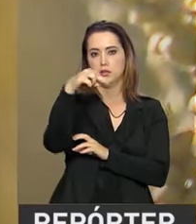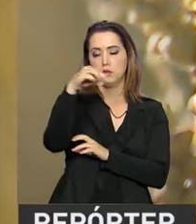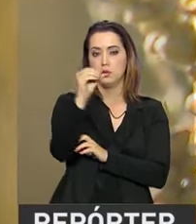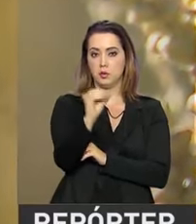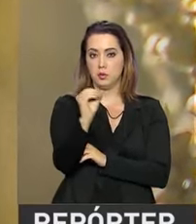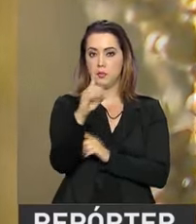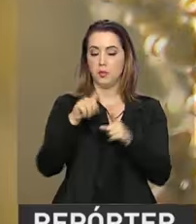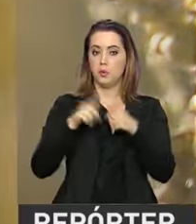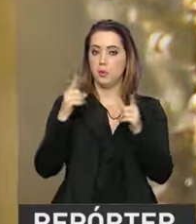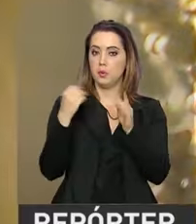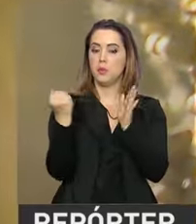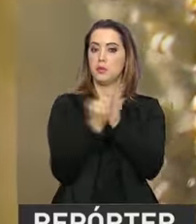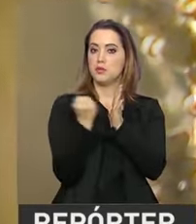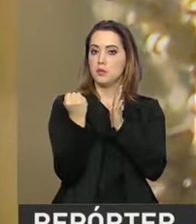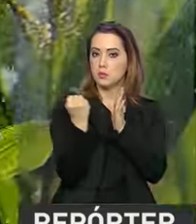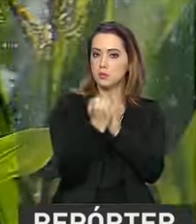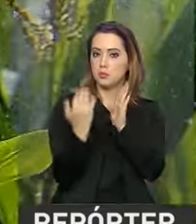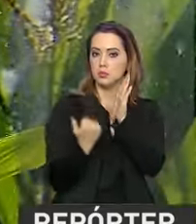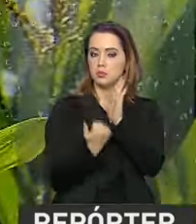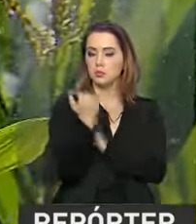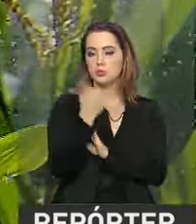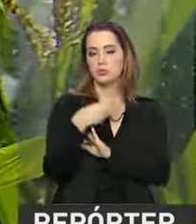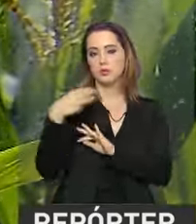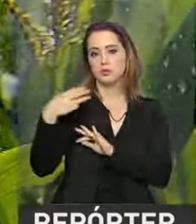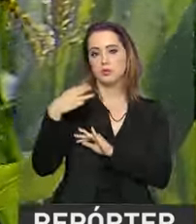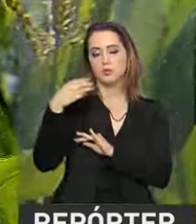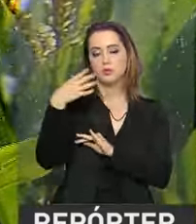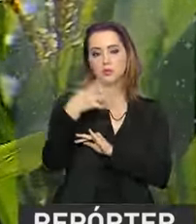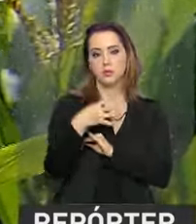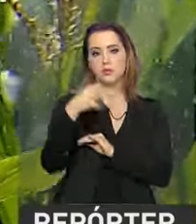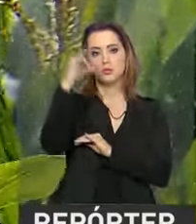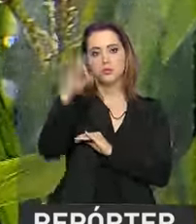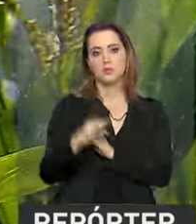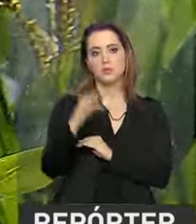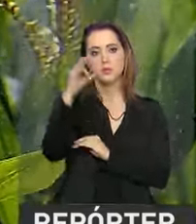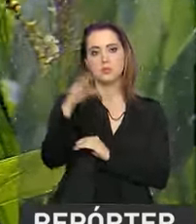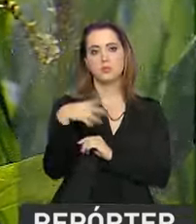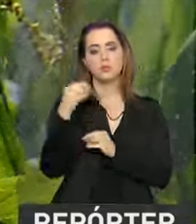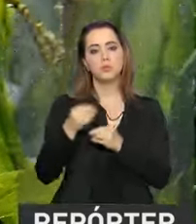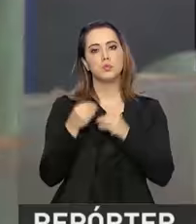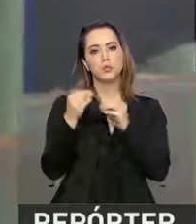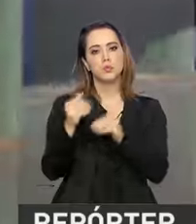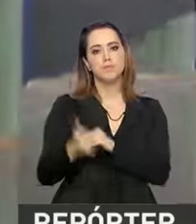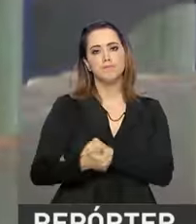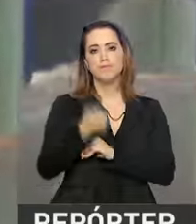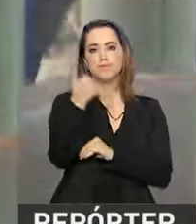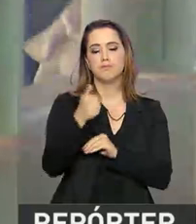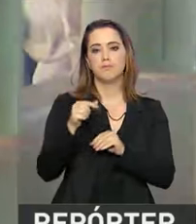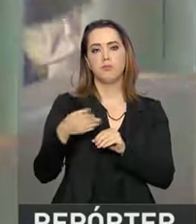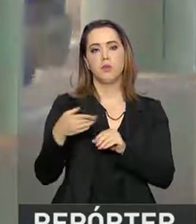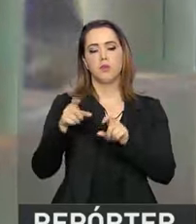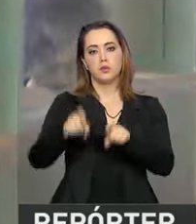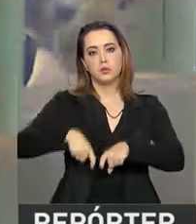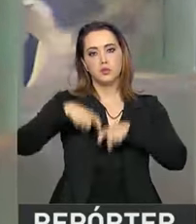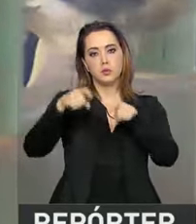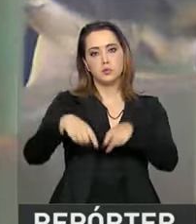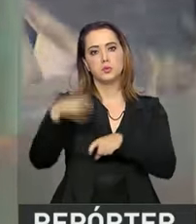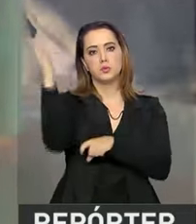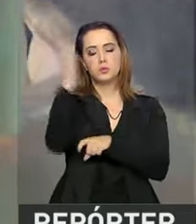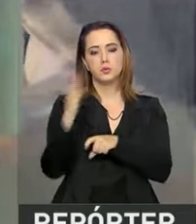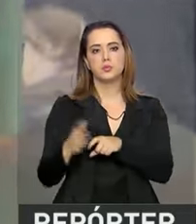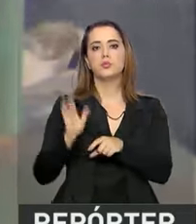34% o programa lançado em 2010 promove a sustentabilidade da agropecuária brasileira e já investiu R